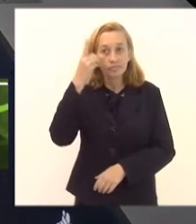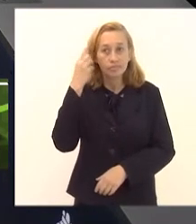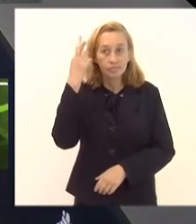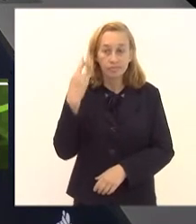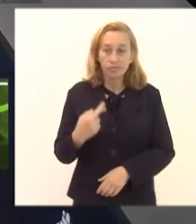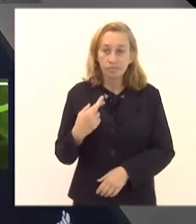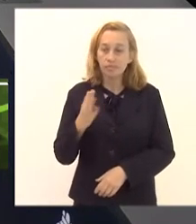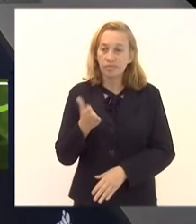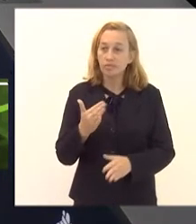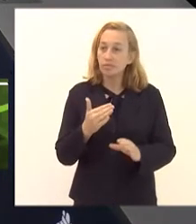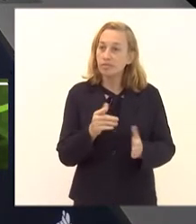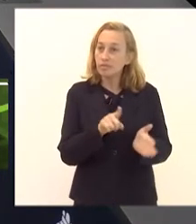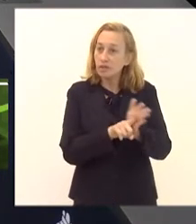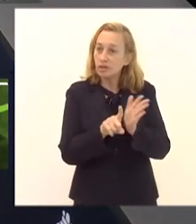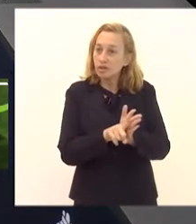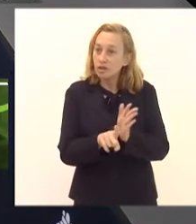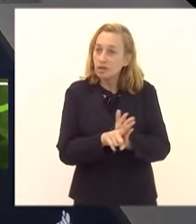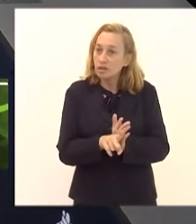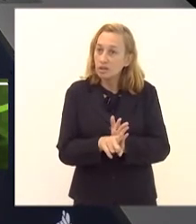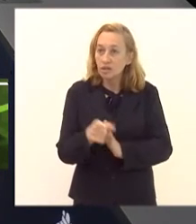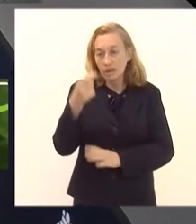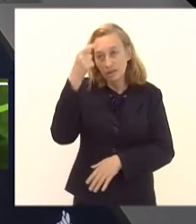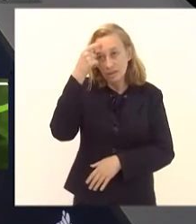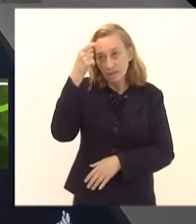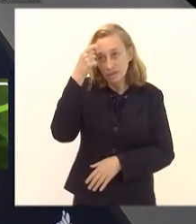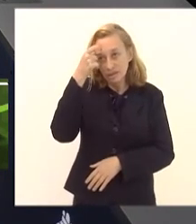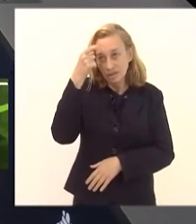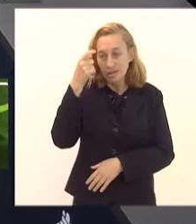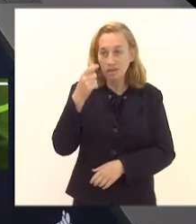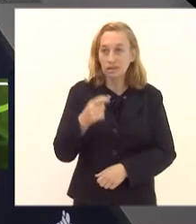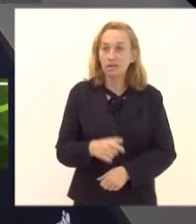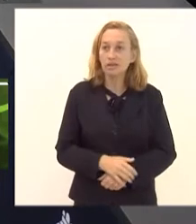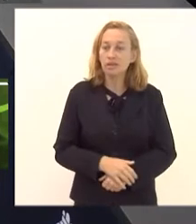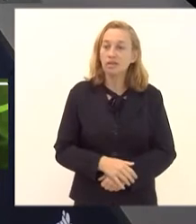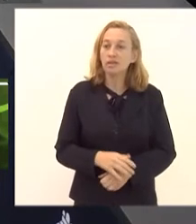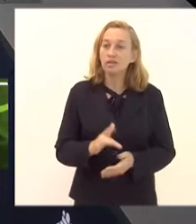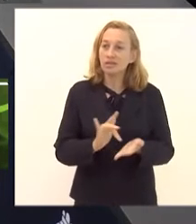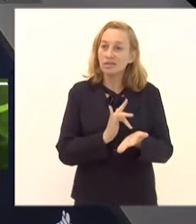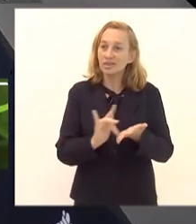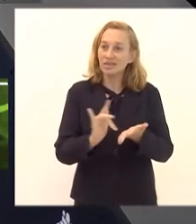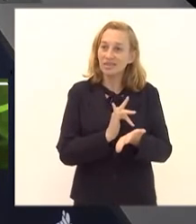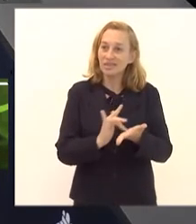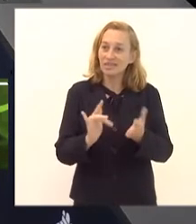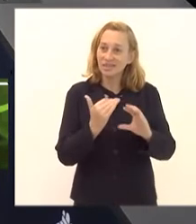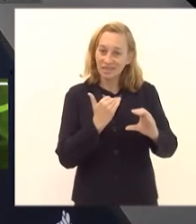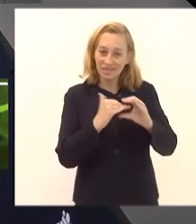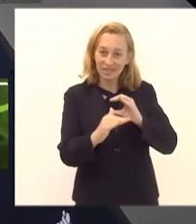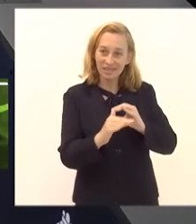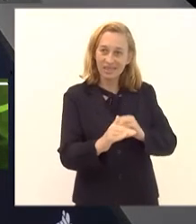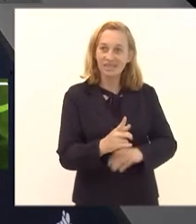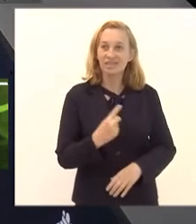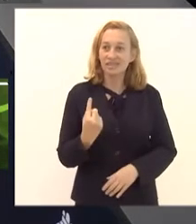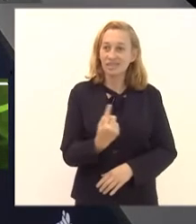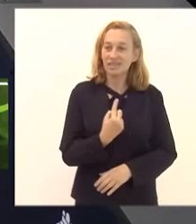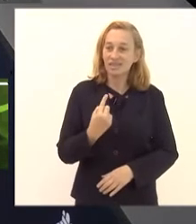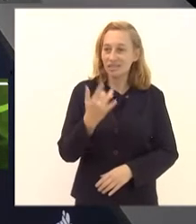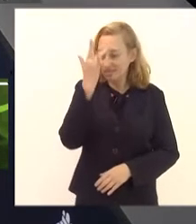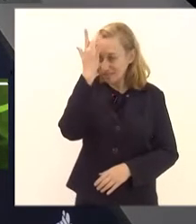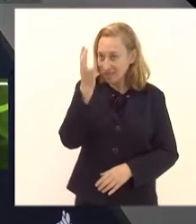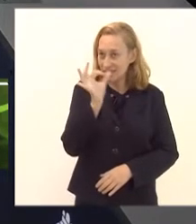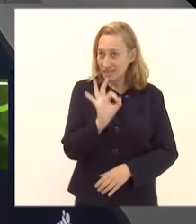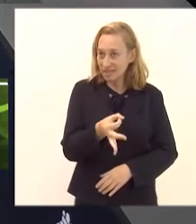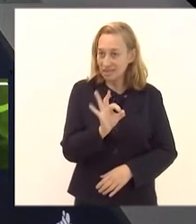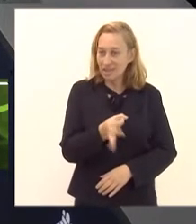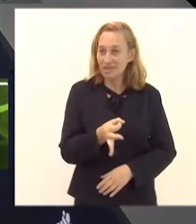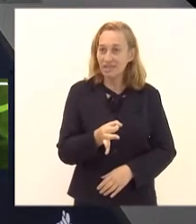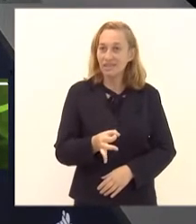as perguntas na memória aqui do seu mini computador, que a senhora encaminhe para a gente, porque fica mais fácil do que a